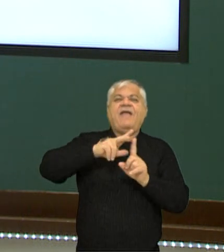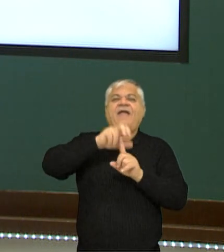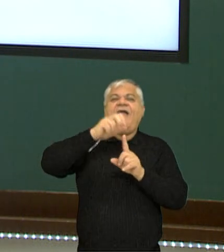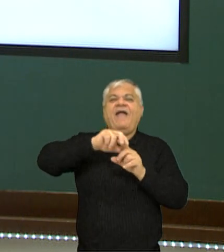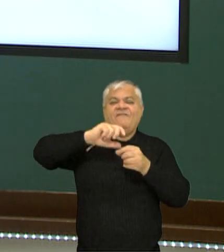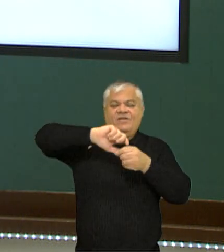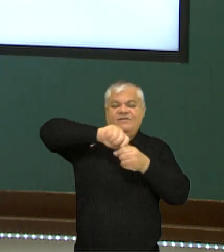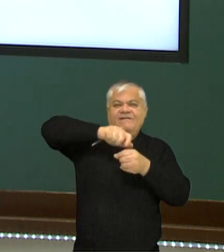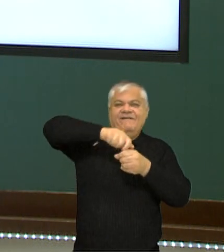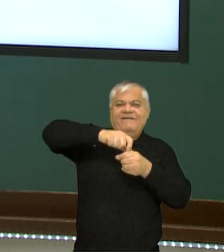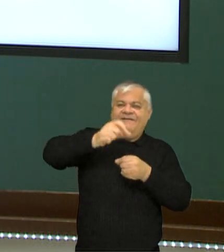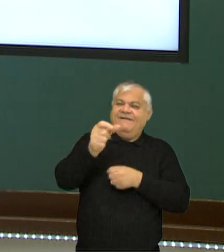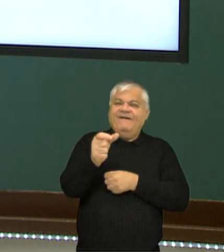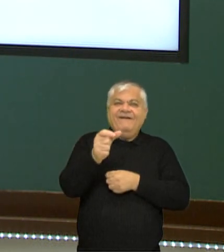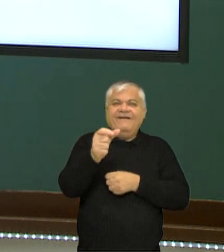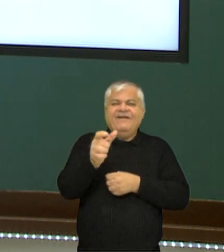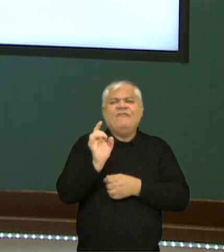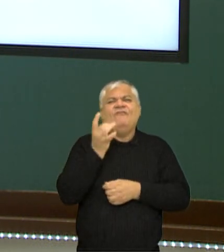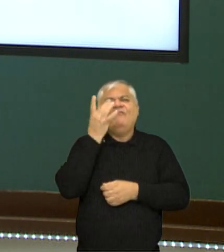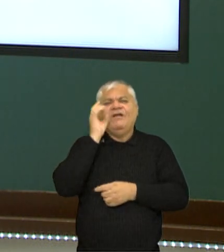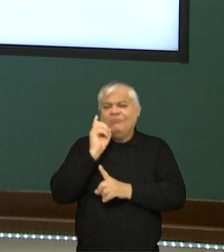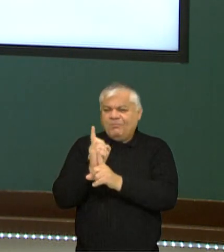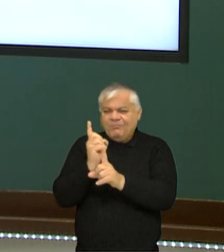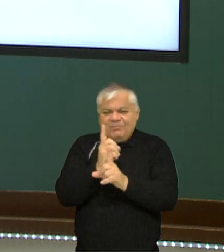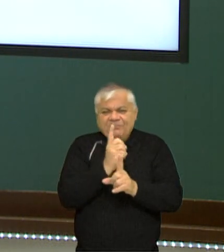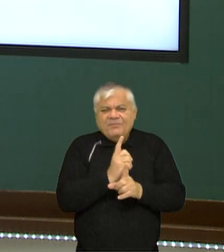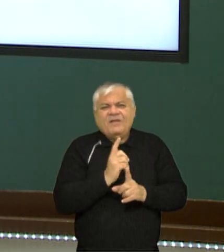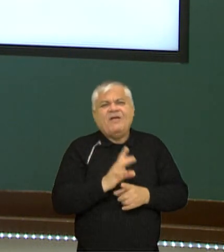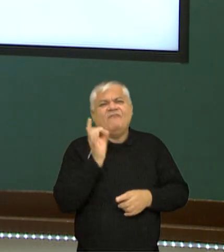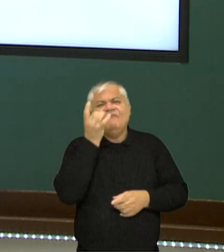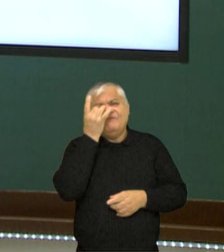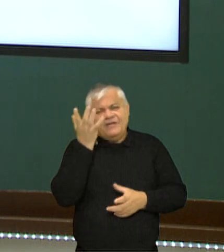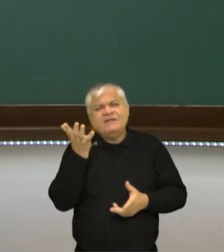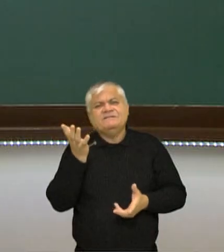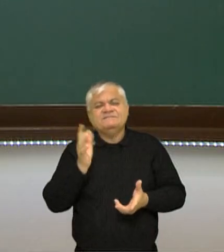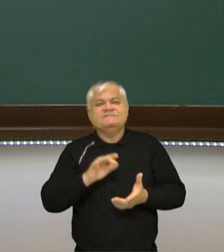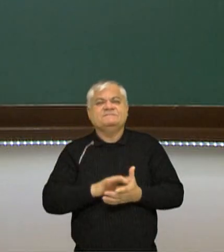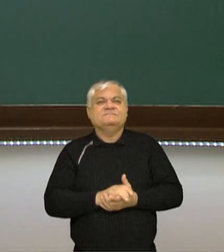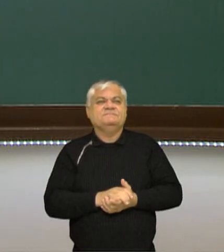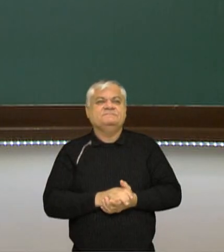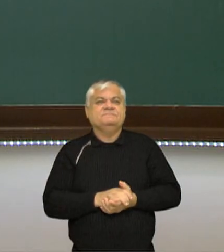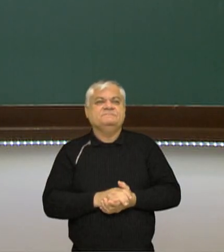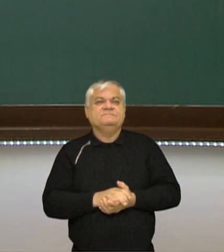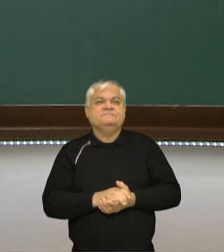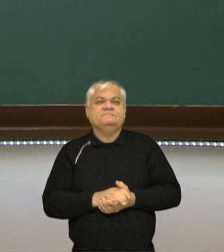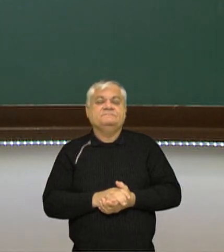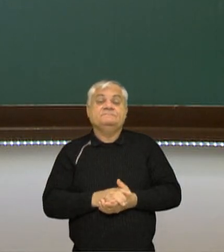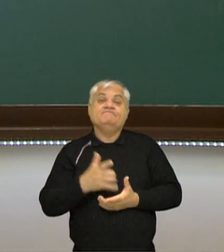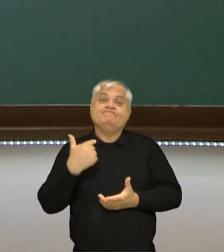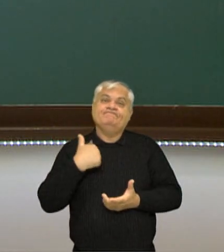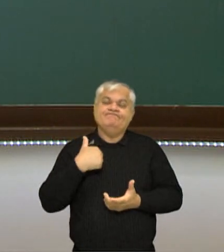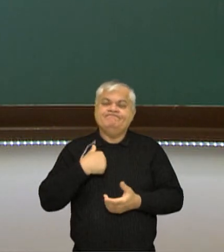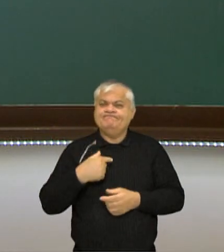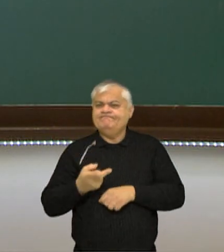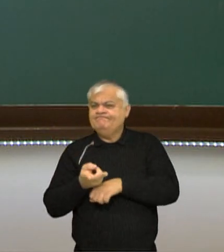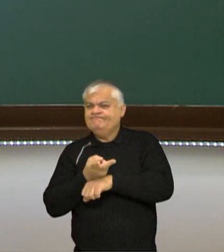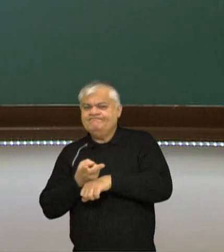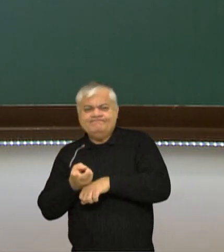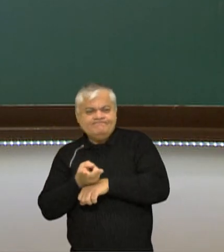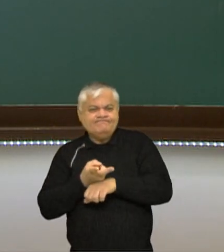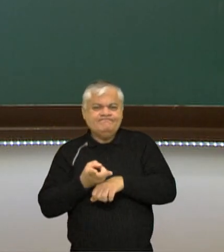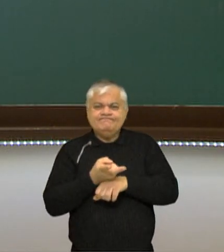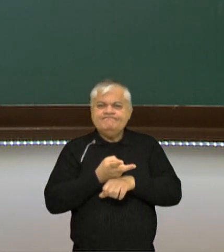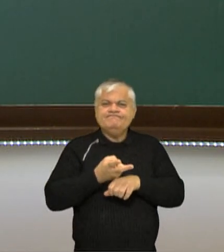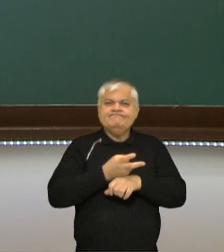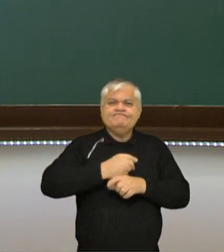material fácil de conseguir. Talvez você tenha facilidade, tá bom? Eu não tive muita facilidade com as